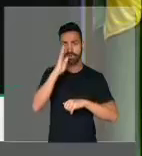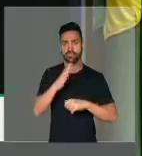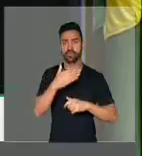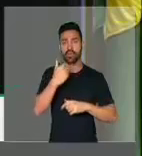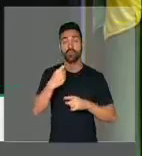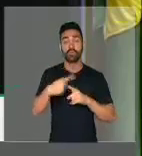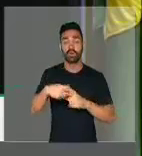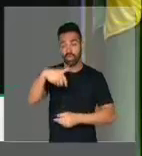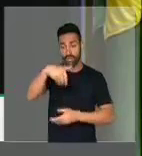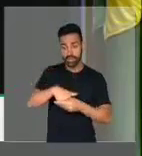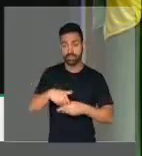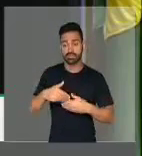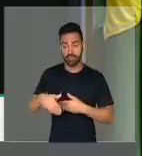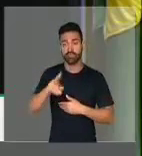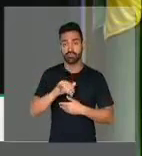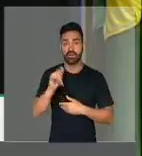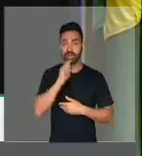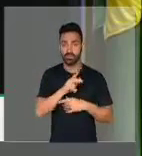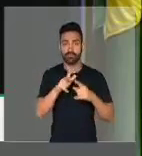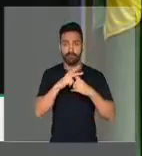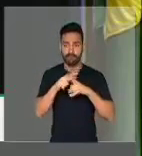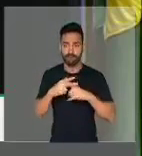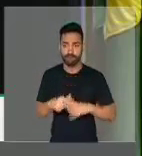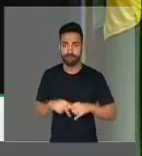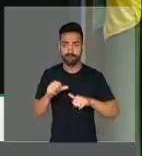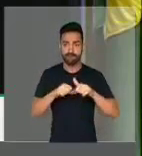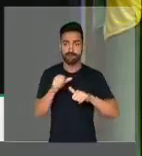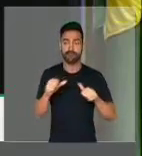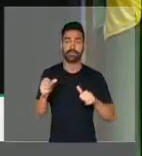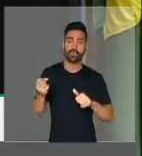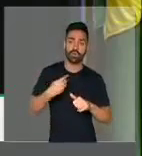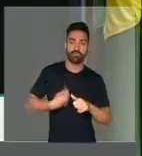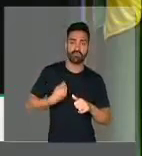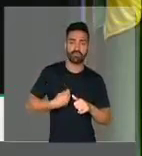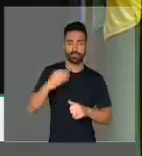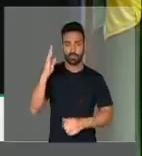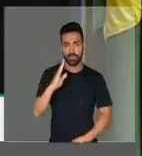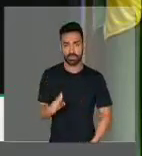eleições vai ser o fator de correção, infelizmente, dessa rota que nós temos hoje no Brasil. Muito obrigado, senhor presidente.